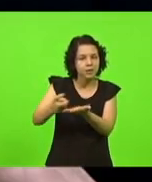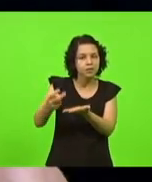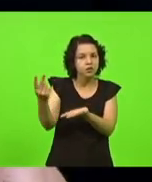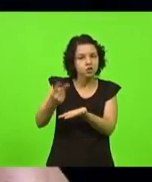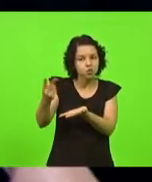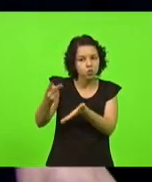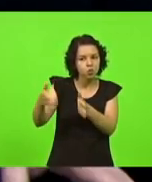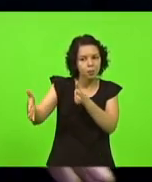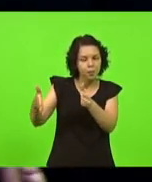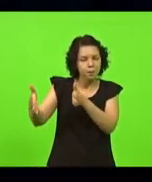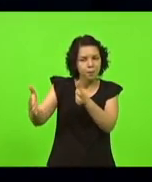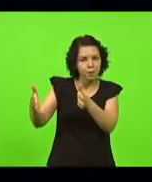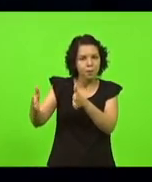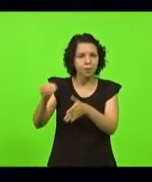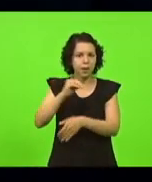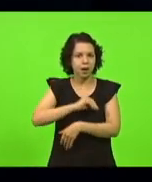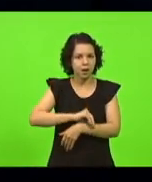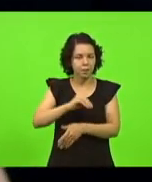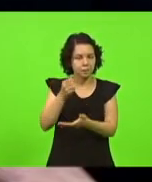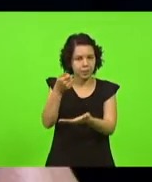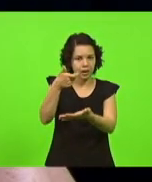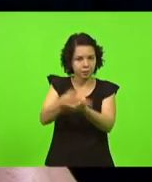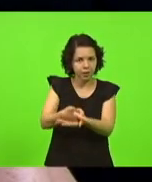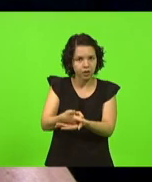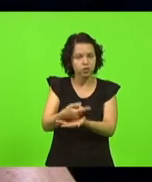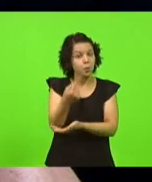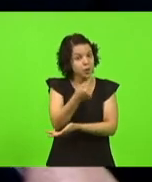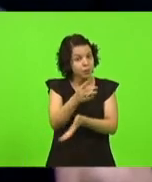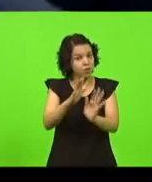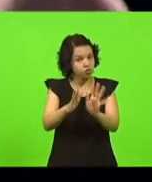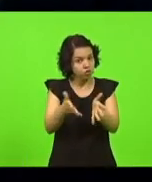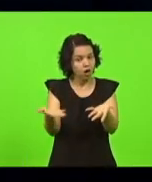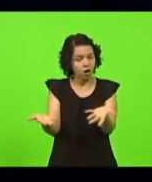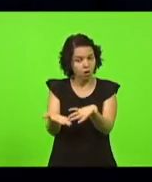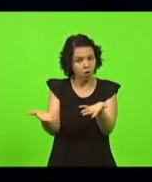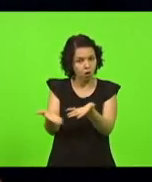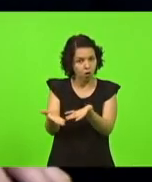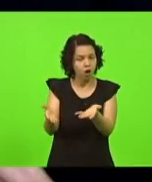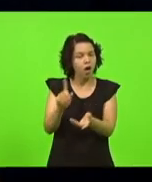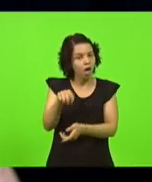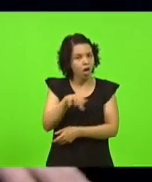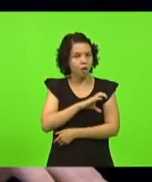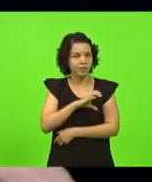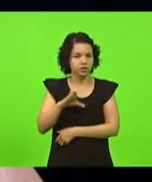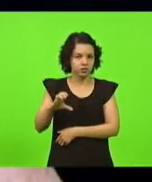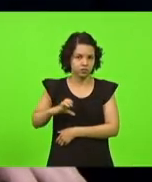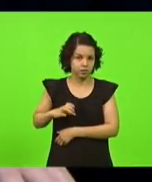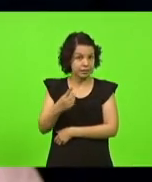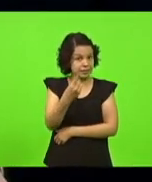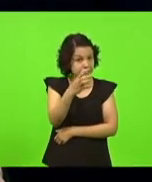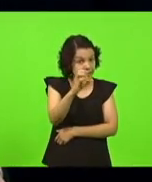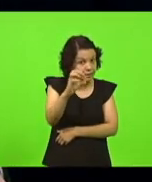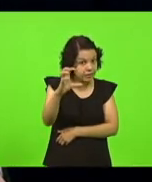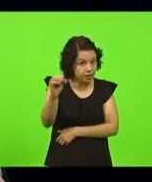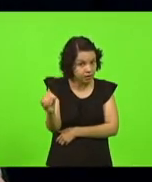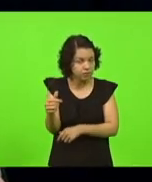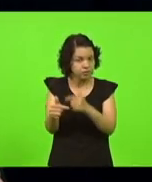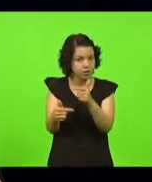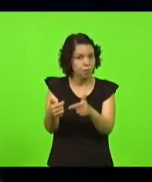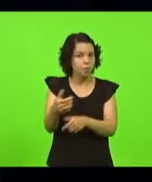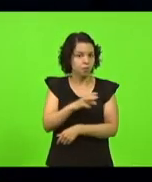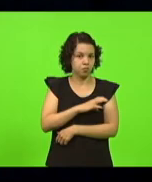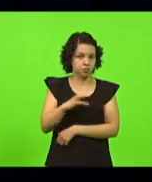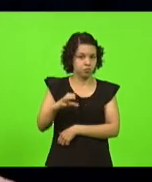primeiro pagamento foi as emendas, o segundo pagamento são os cargos comissionados. Então, são 100 cargos comissionados novos no